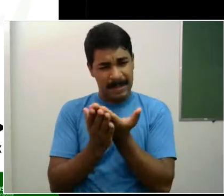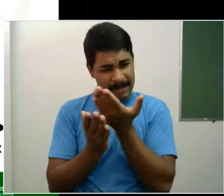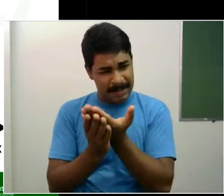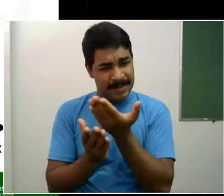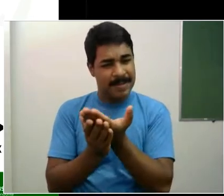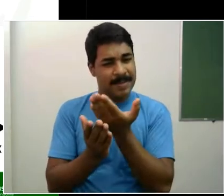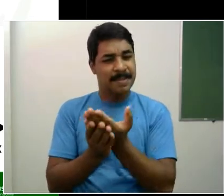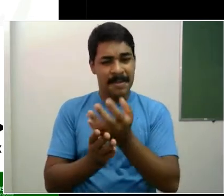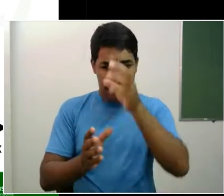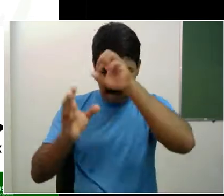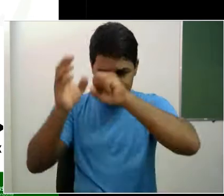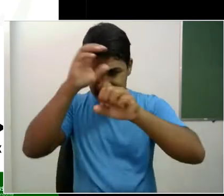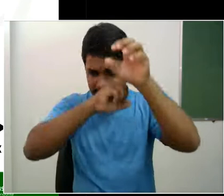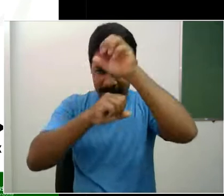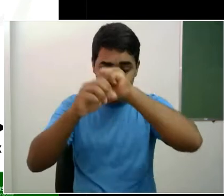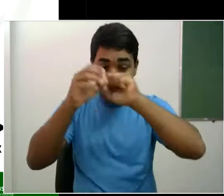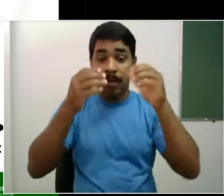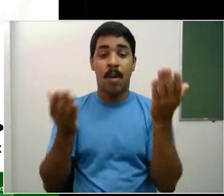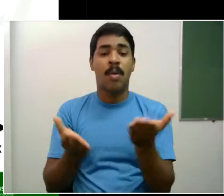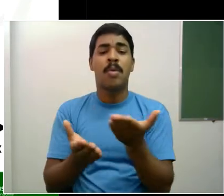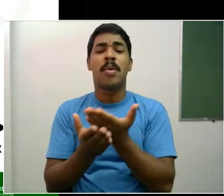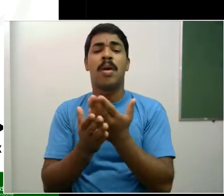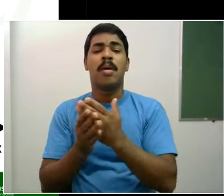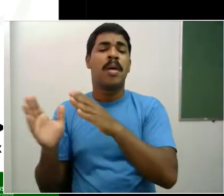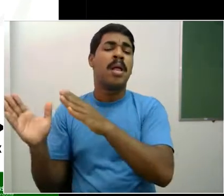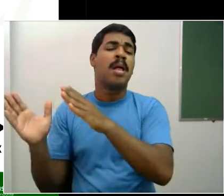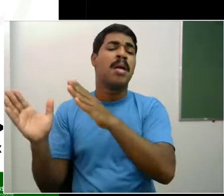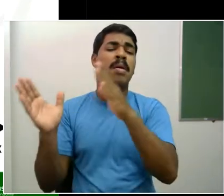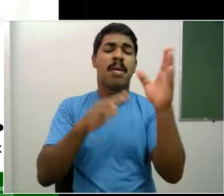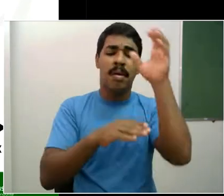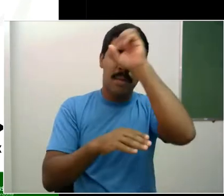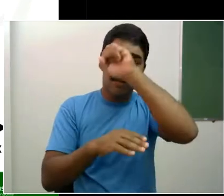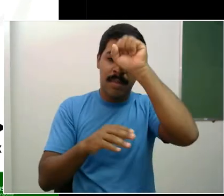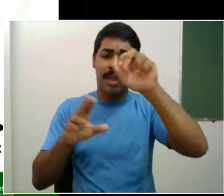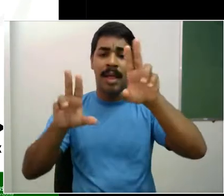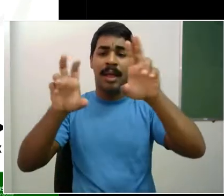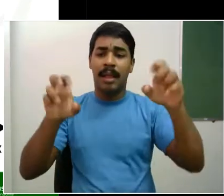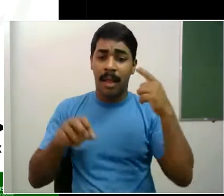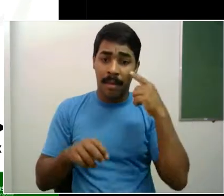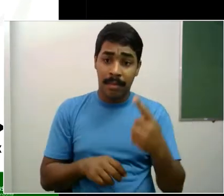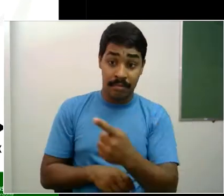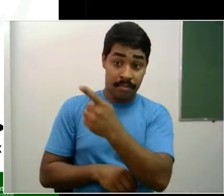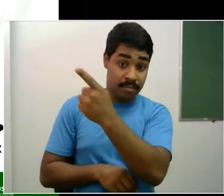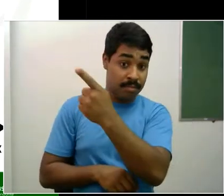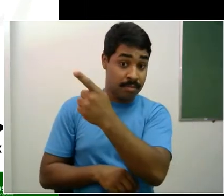bom? Hoje a nossa aula vai ser de movimento retilíneo uniforme, aula do primeiro ano,